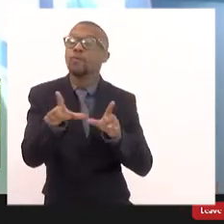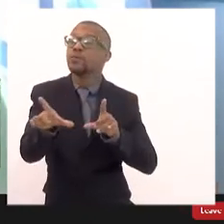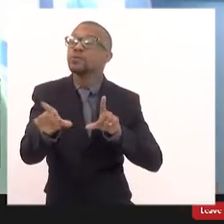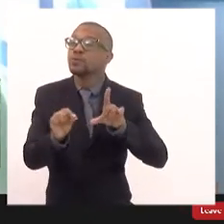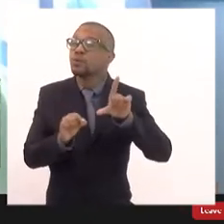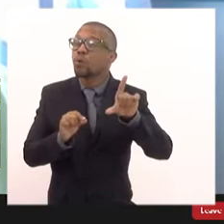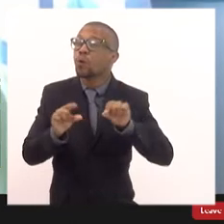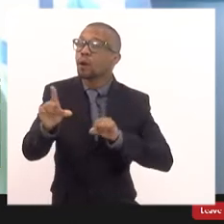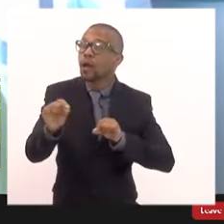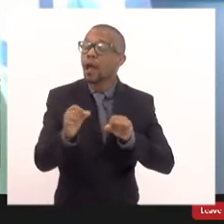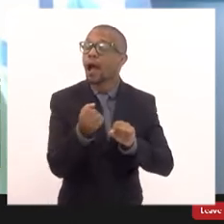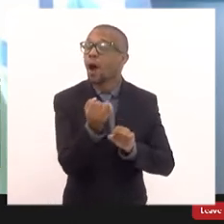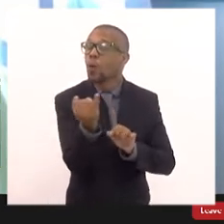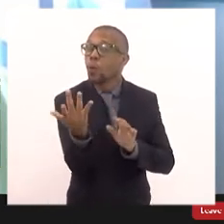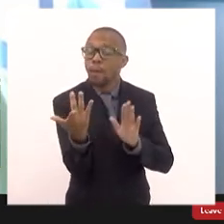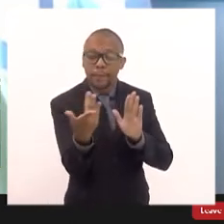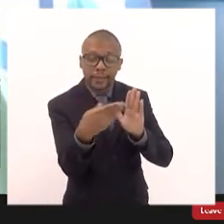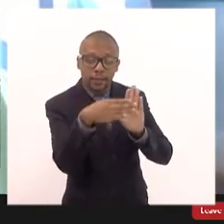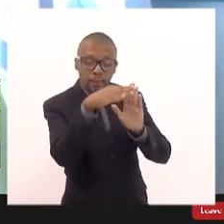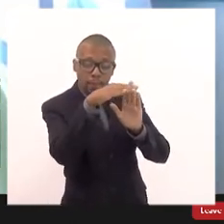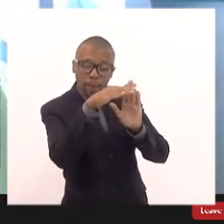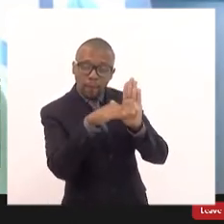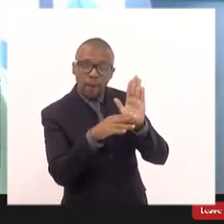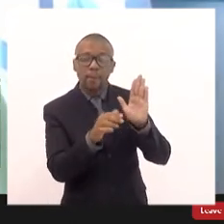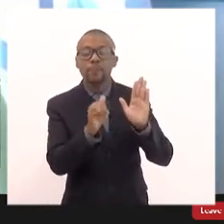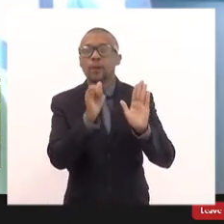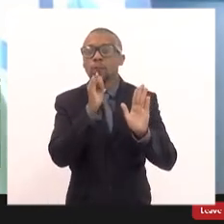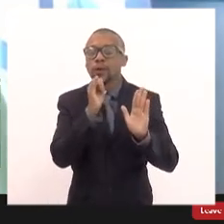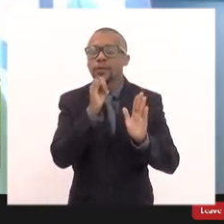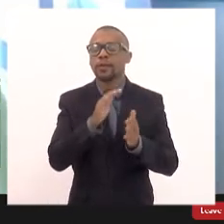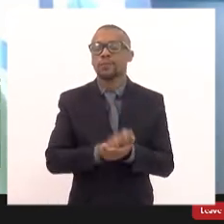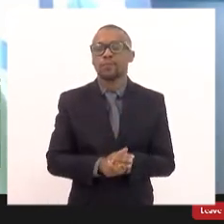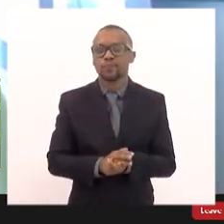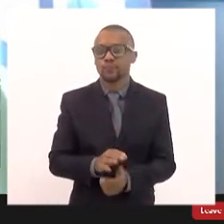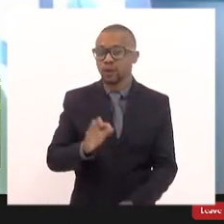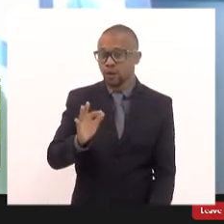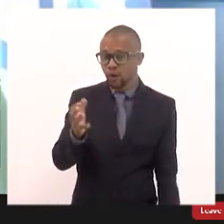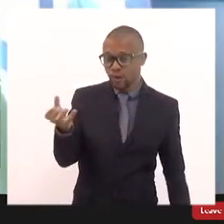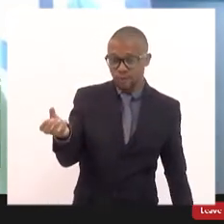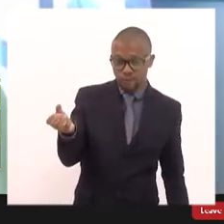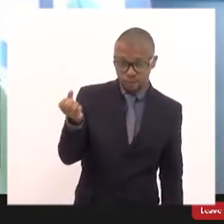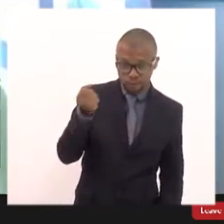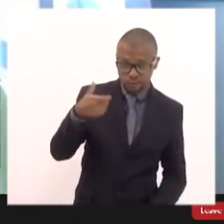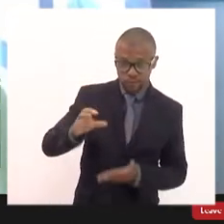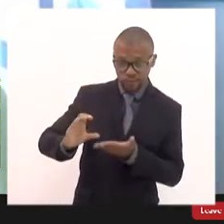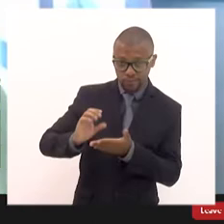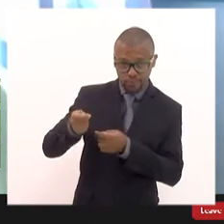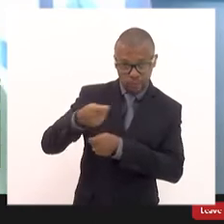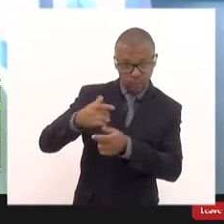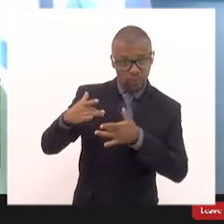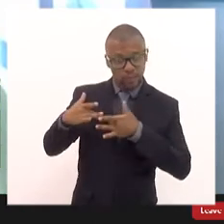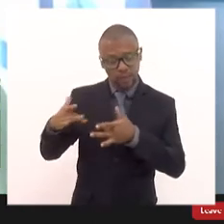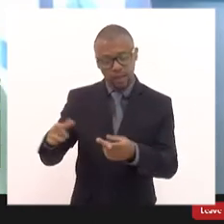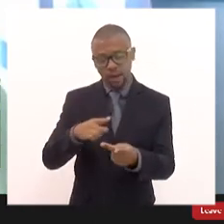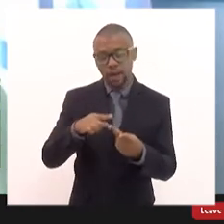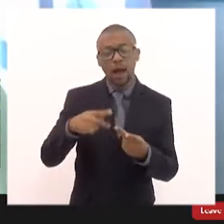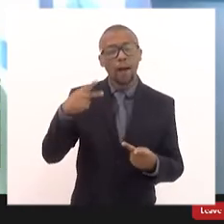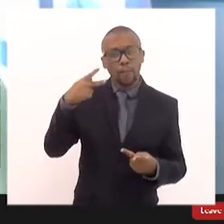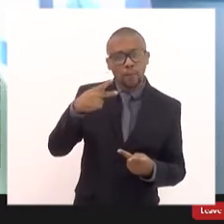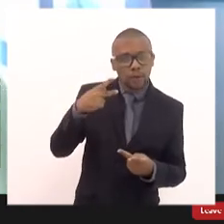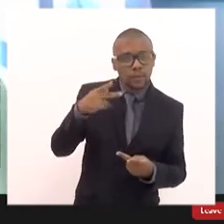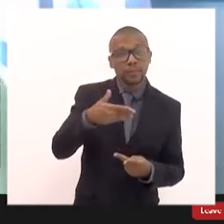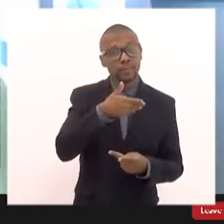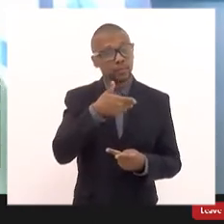delas. Algumas delas, por exemplo, o Fundo da Economia Solidária, a Política Estadual da Economia